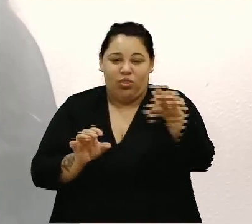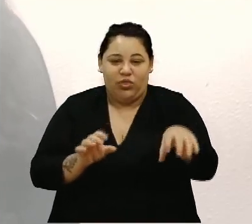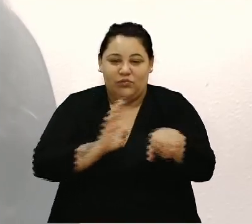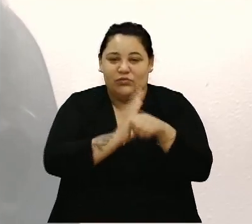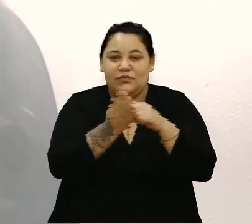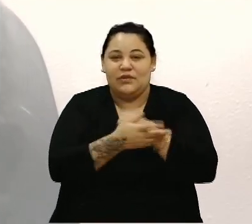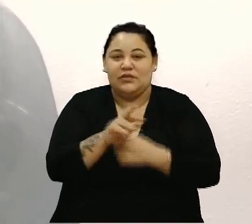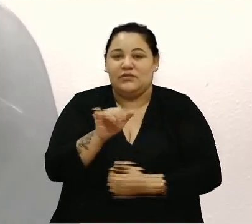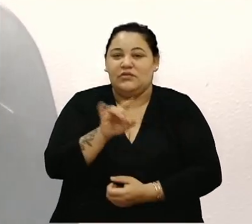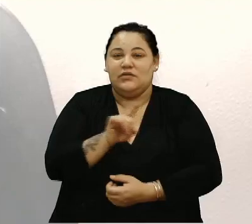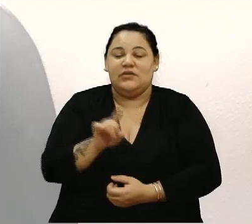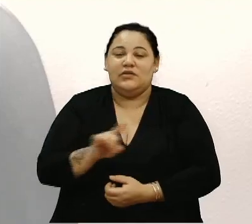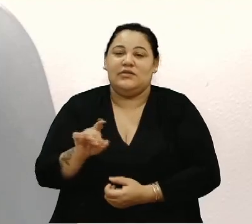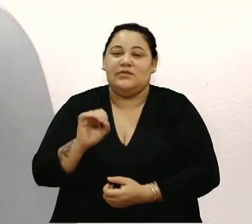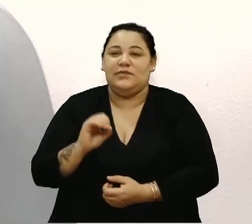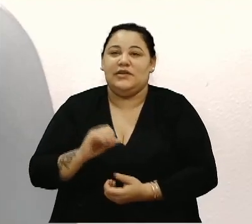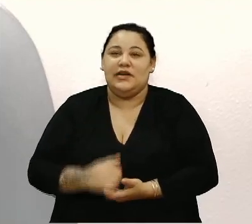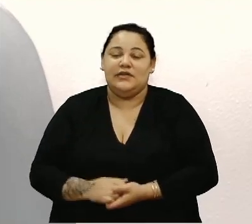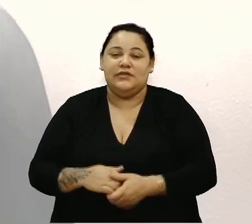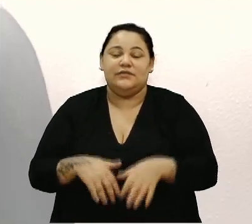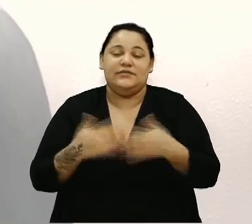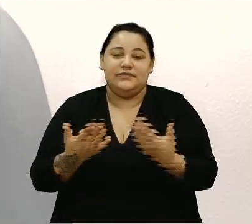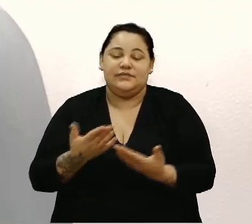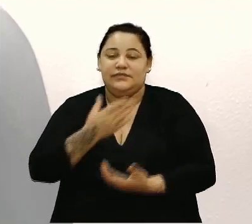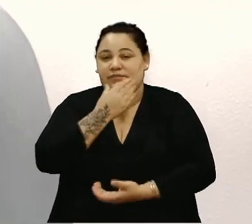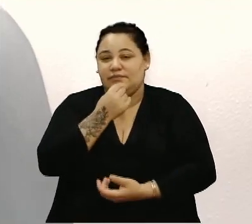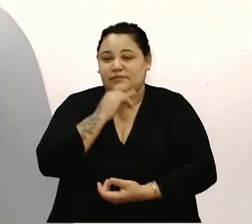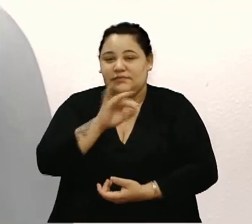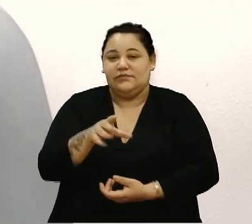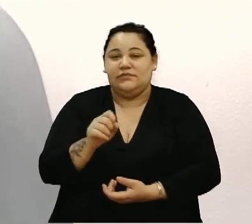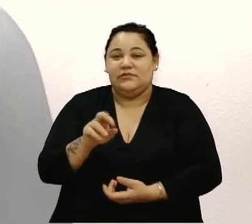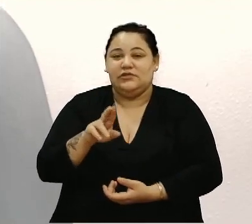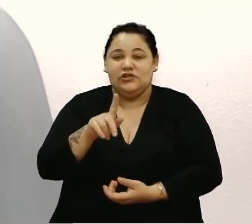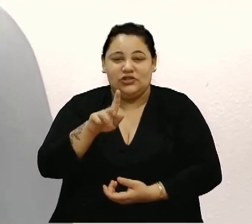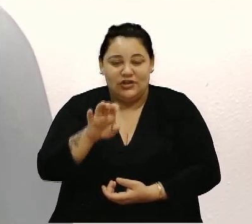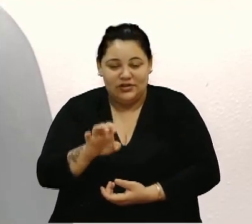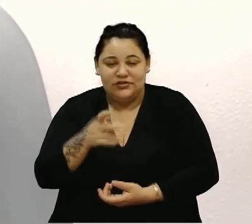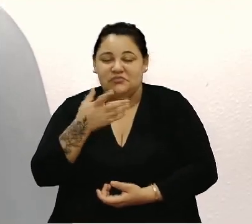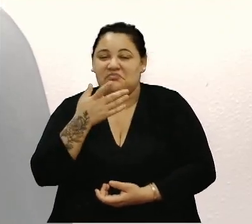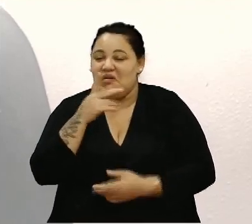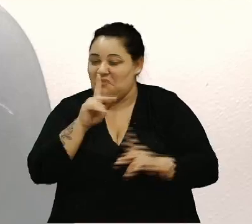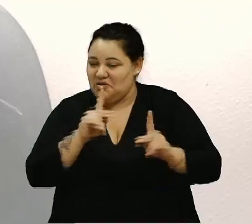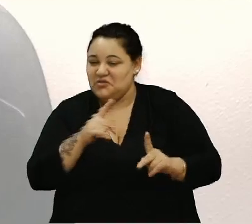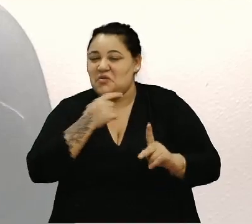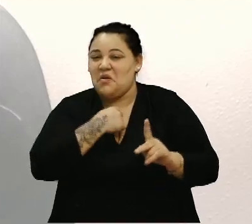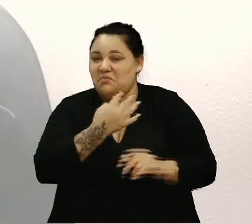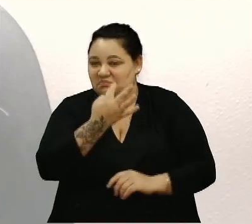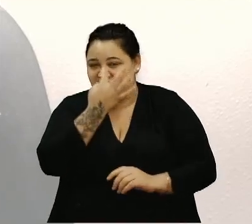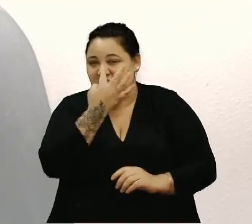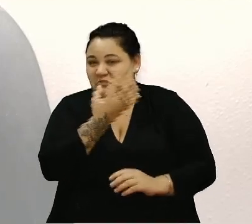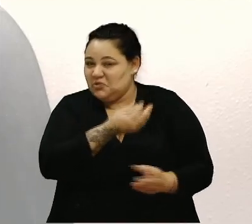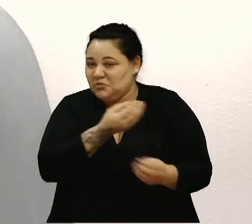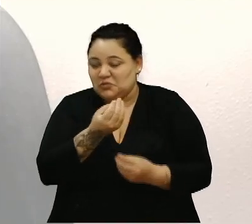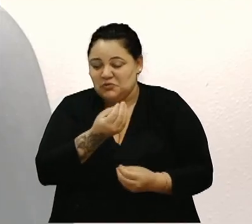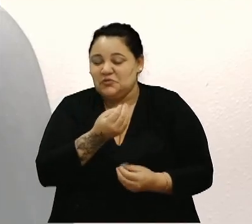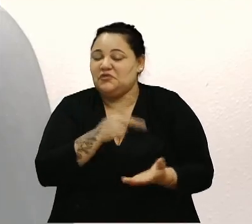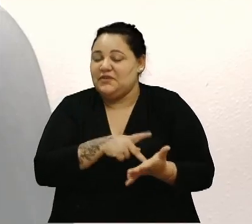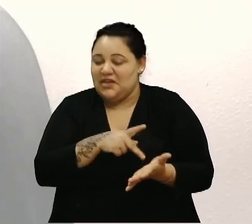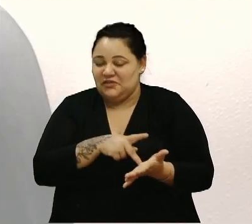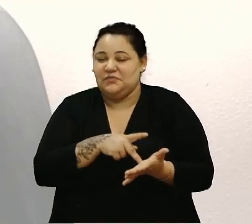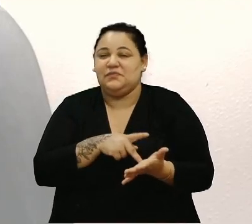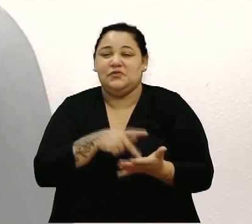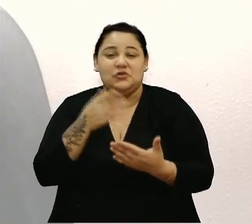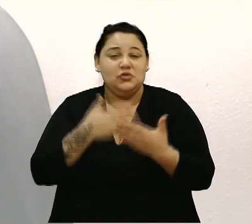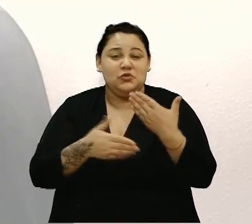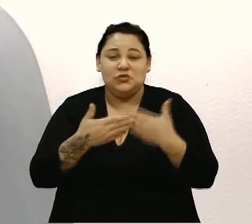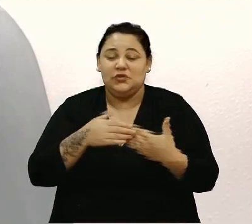Risso. Então o seu Jorge, com certeza foi uma pessoa que eu admirei muito na vida, admiro. Tudo que ele plantou,